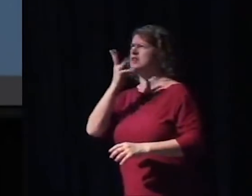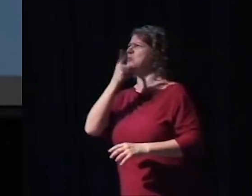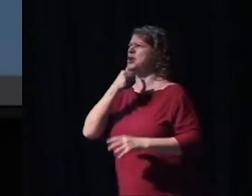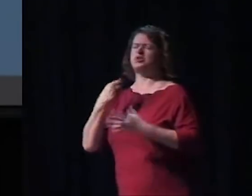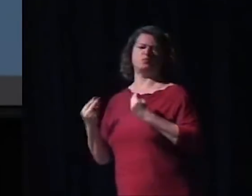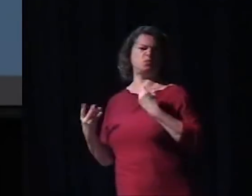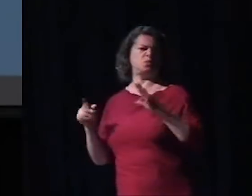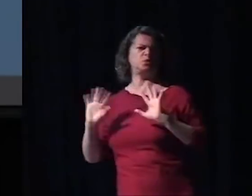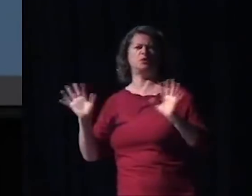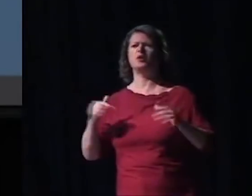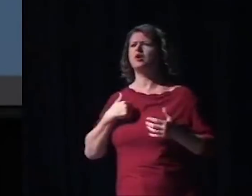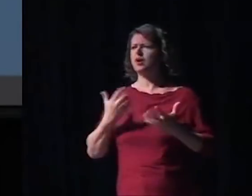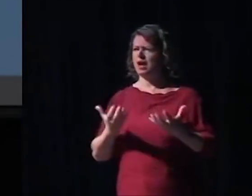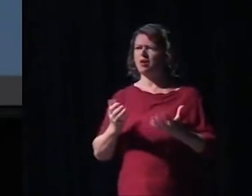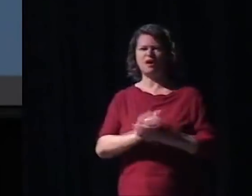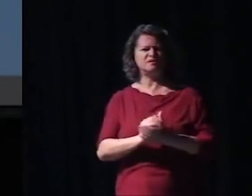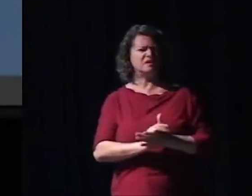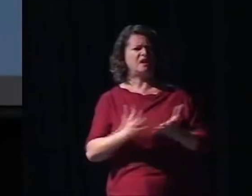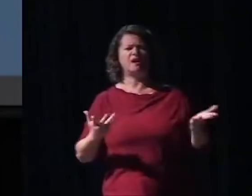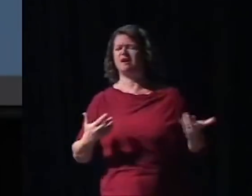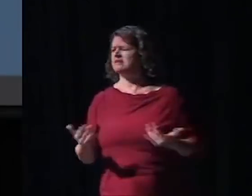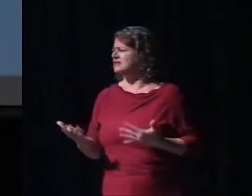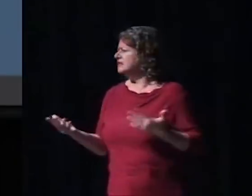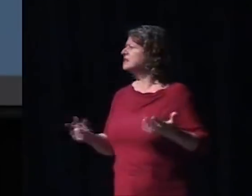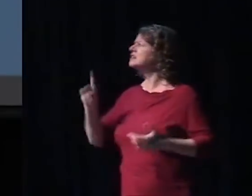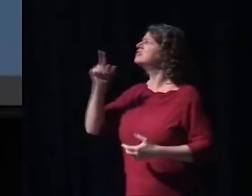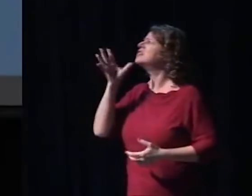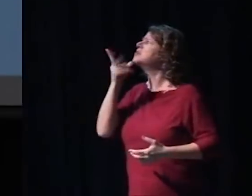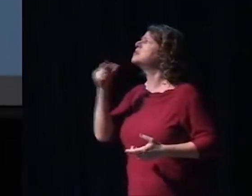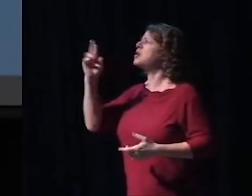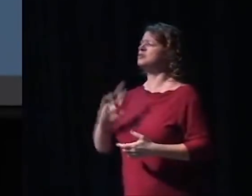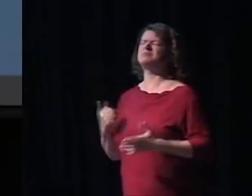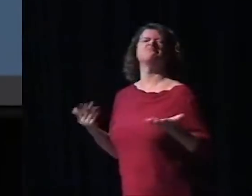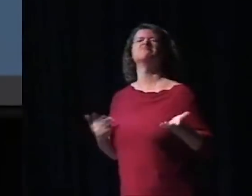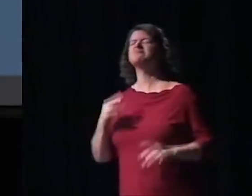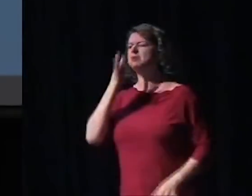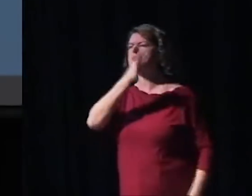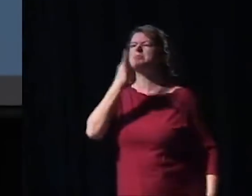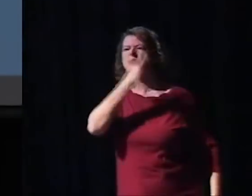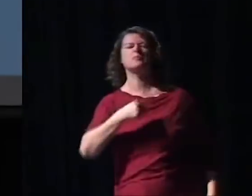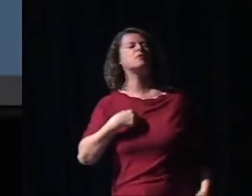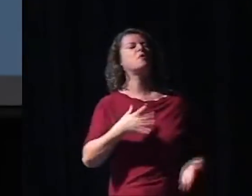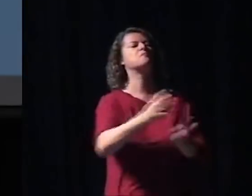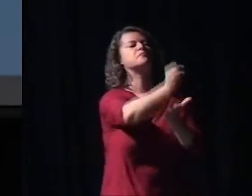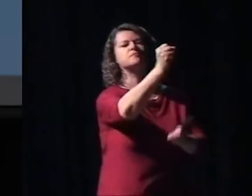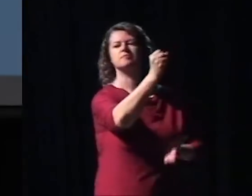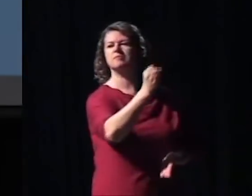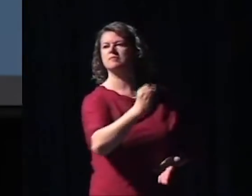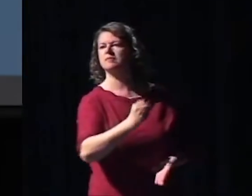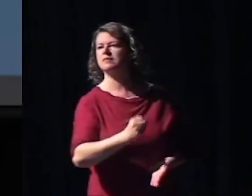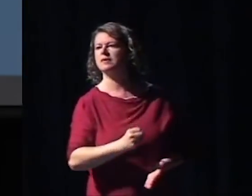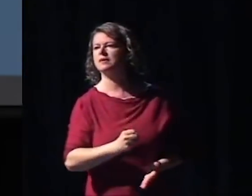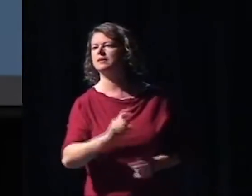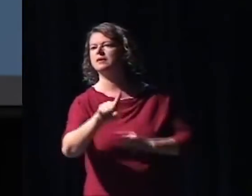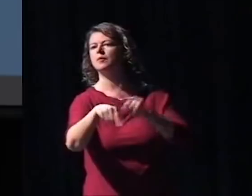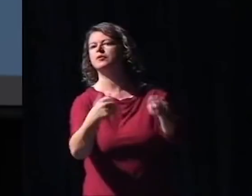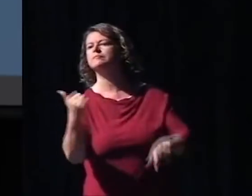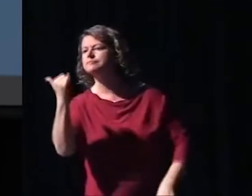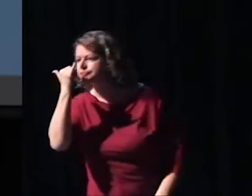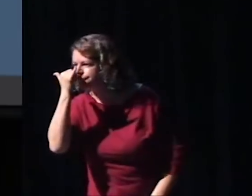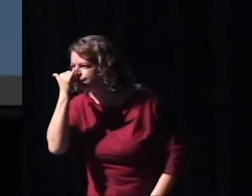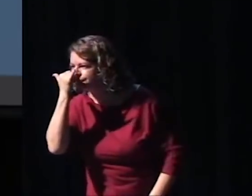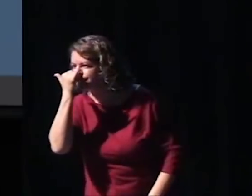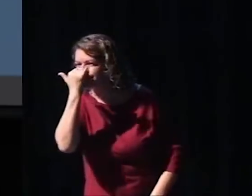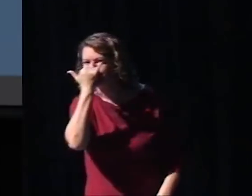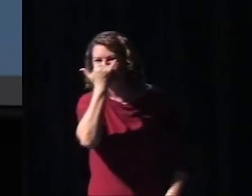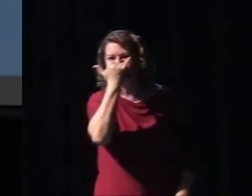escrava. Está aí. Árabes e judeus lutando até hoje, brigando até hoje. Em Gênesis 17, a Bíblia